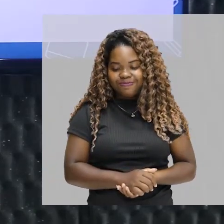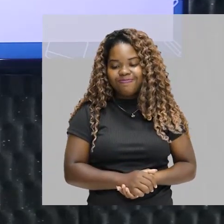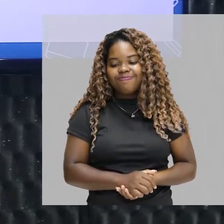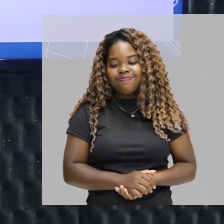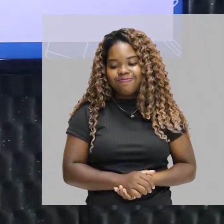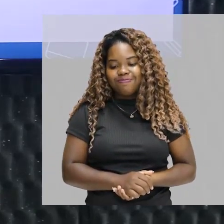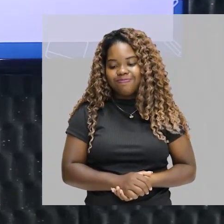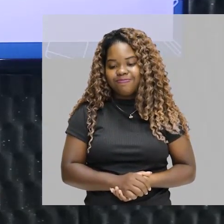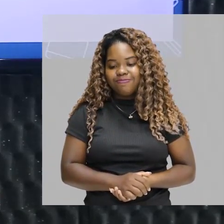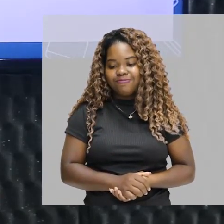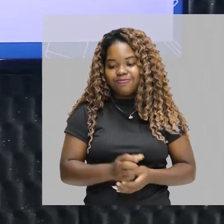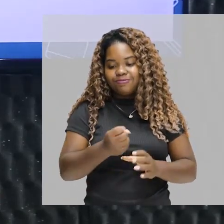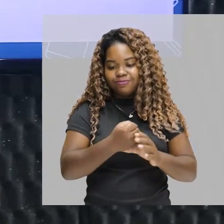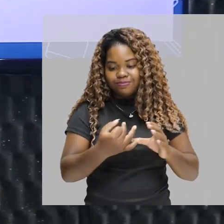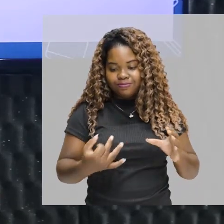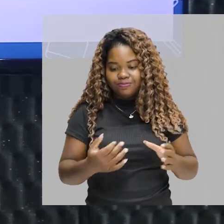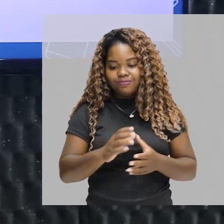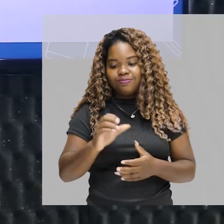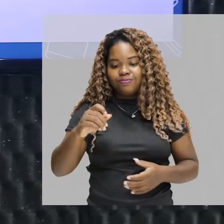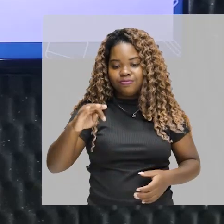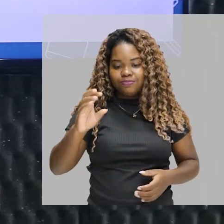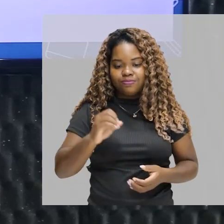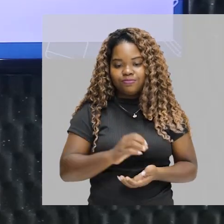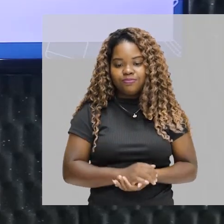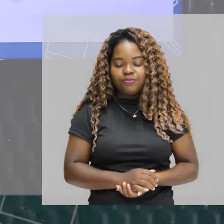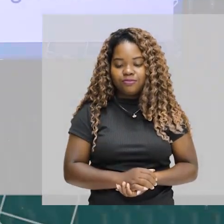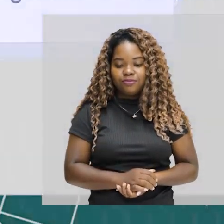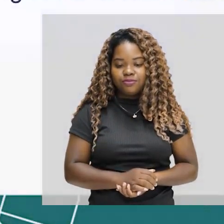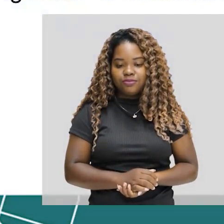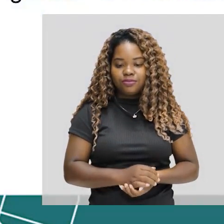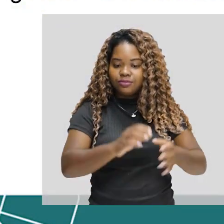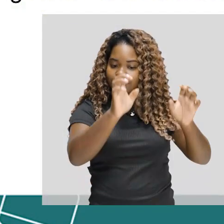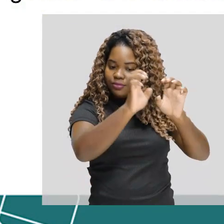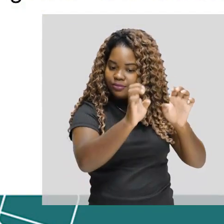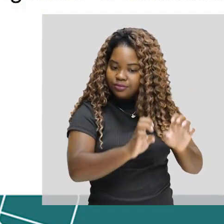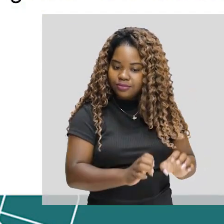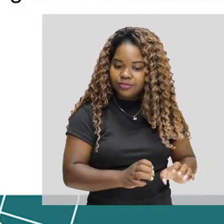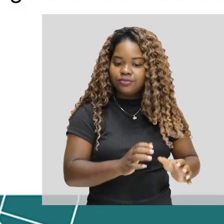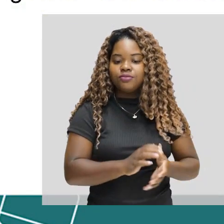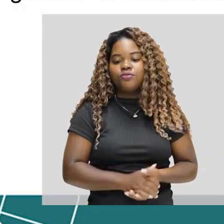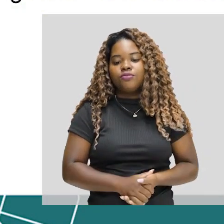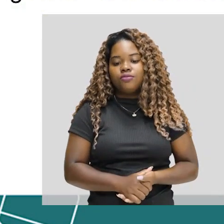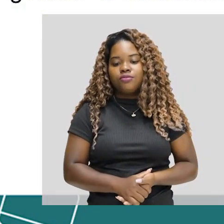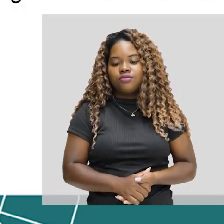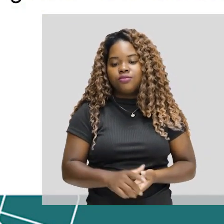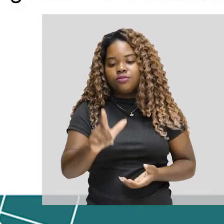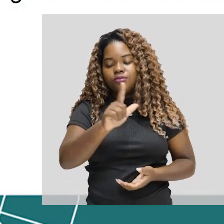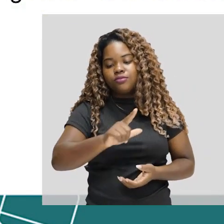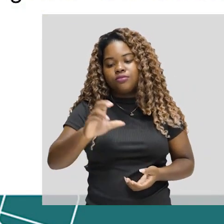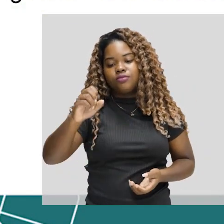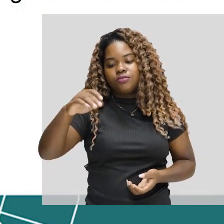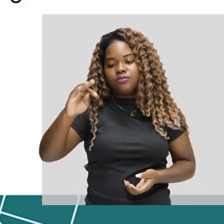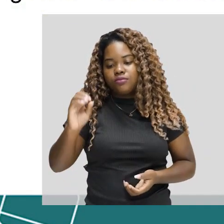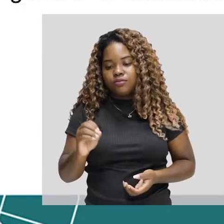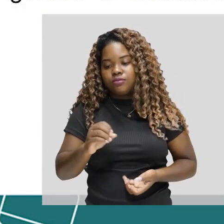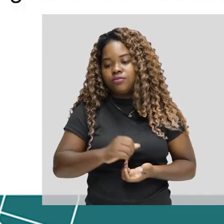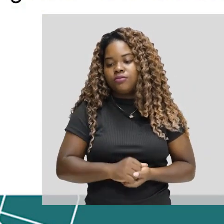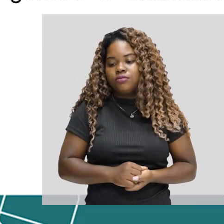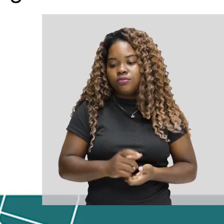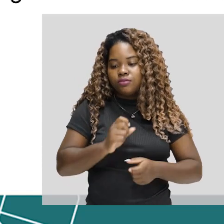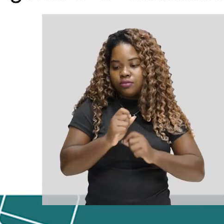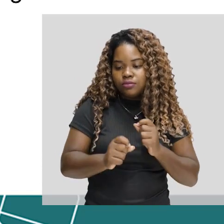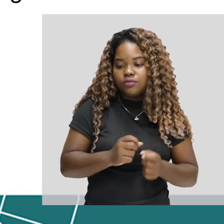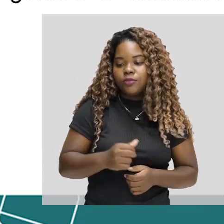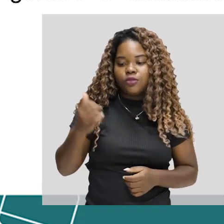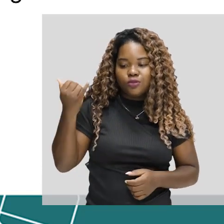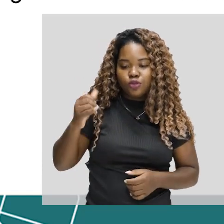nós vamos ver características do conto fantástico, tá bom? O gênero literário conto é estruturado com